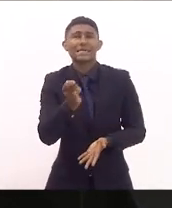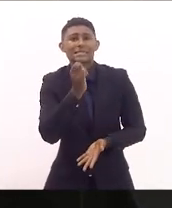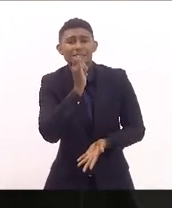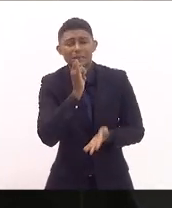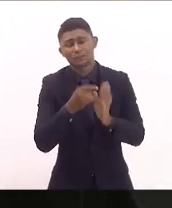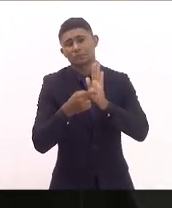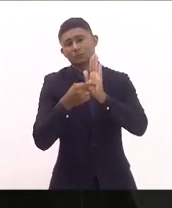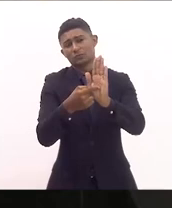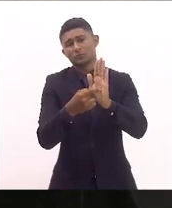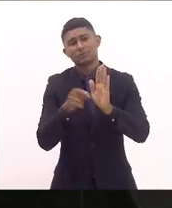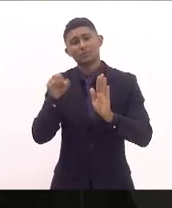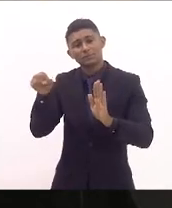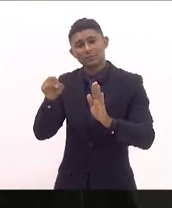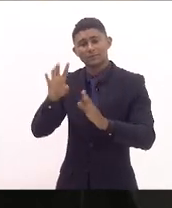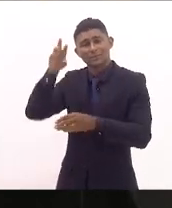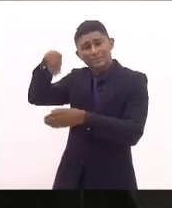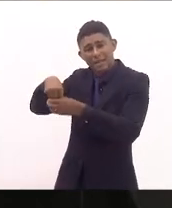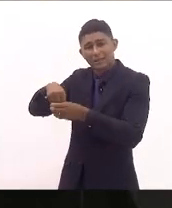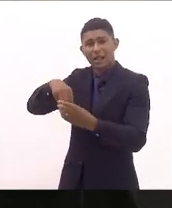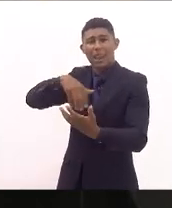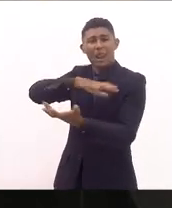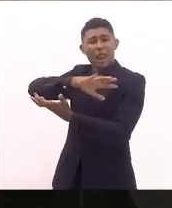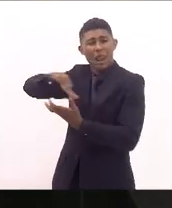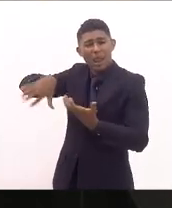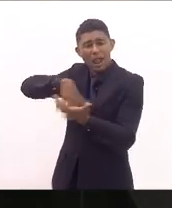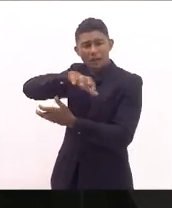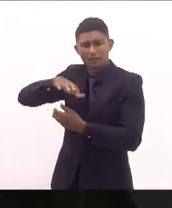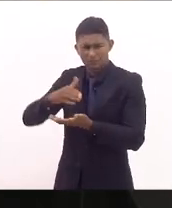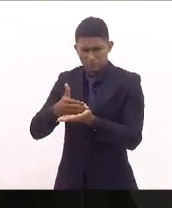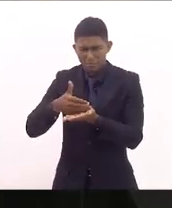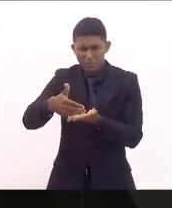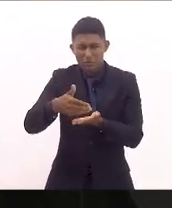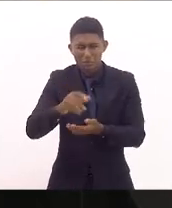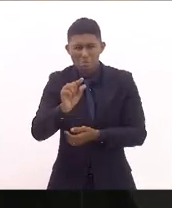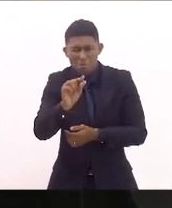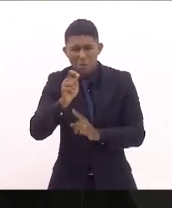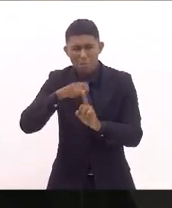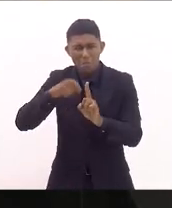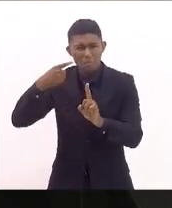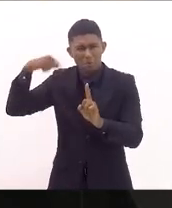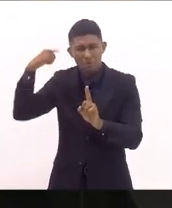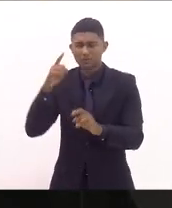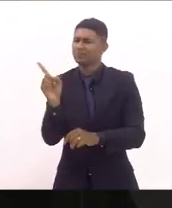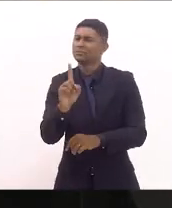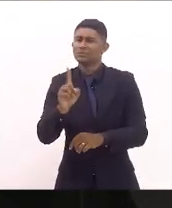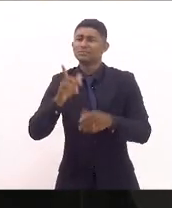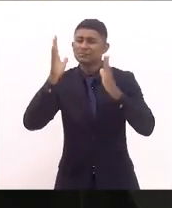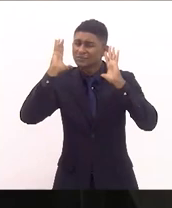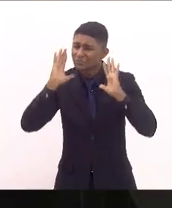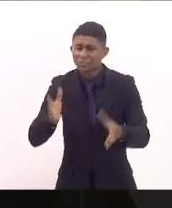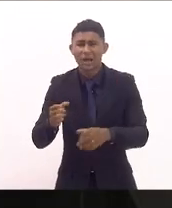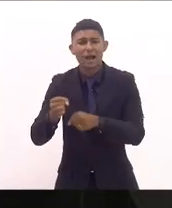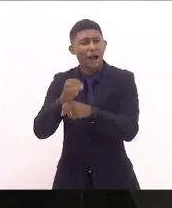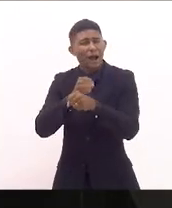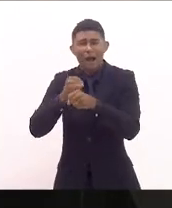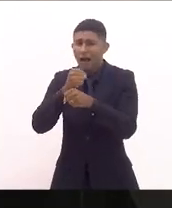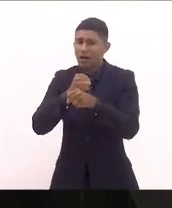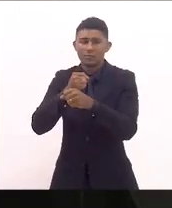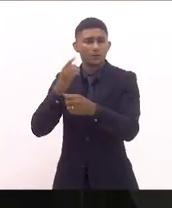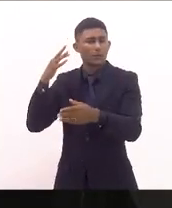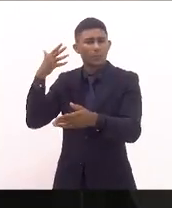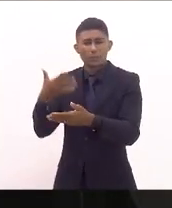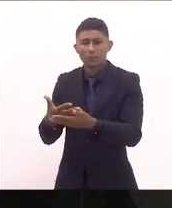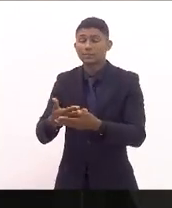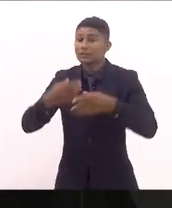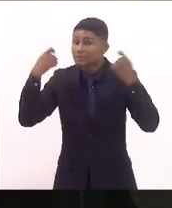de uma crise que a Faetec está vivenciando que não começou agora não começou esse mês é uma crise estruturante que nem se agravando o ano após ano e que tem